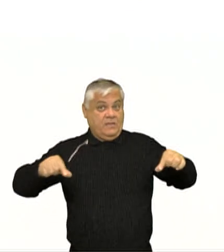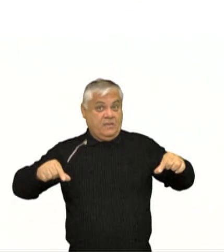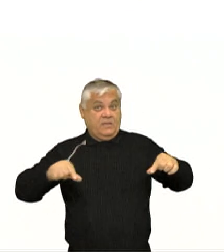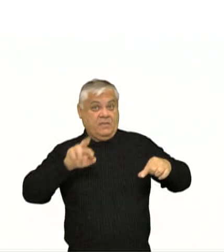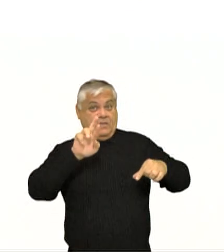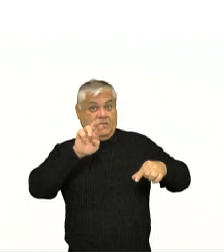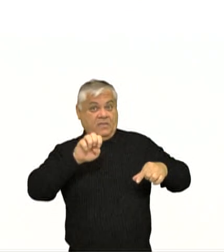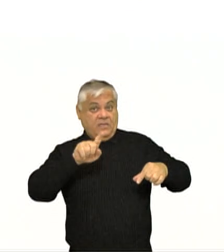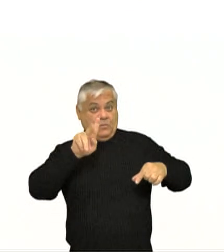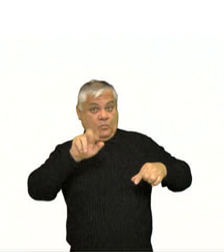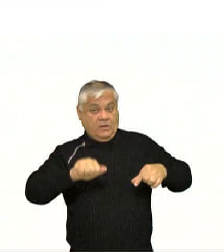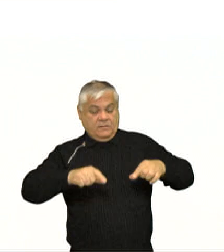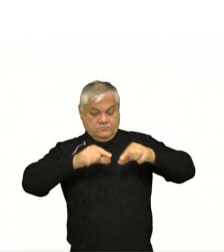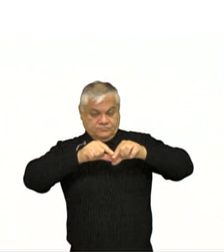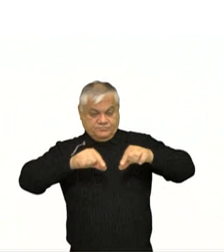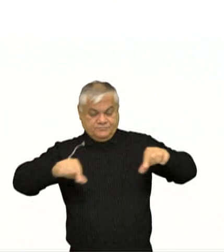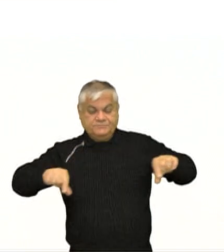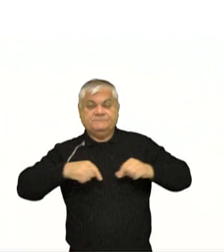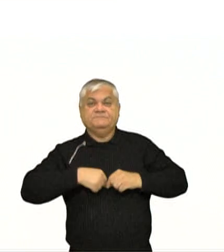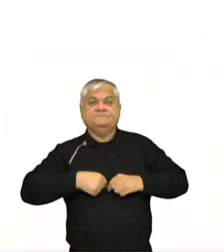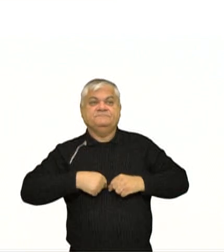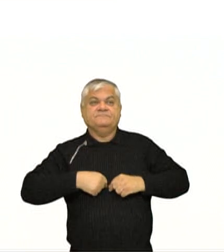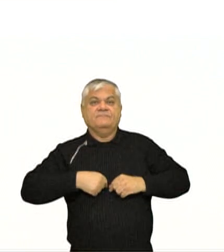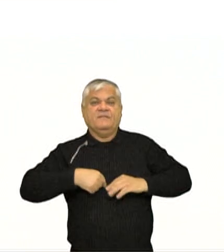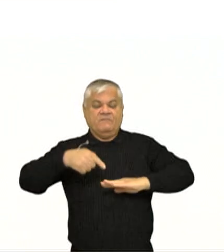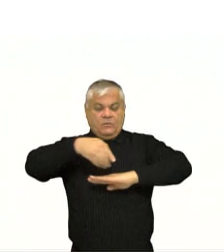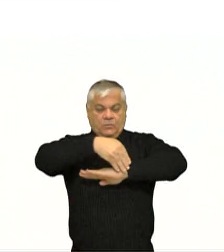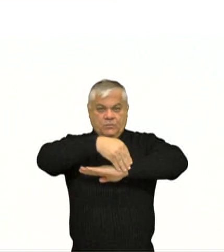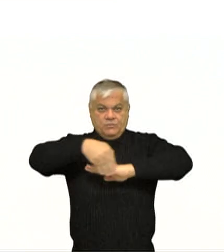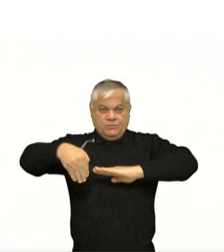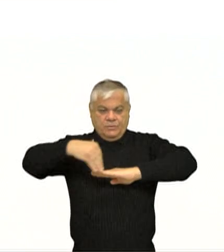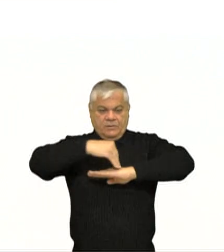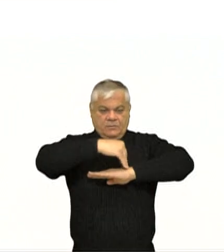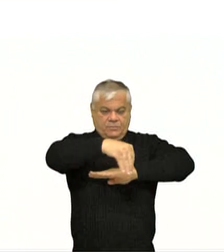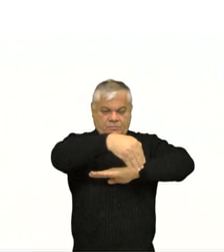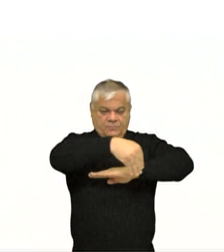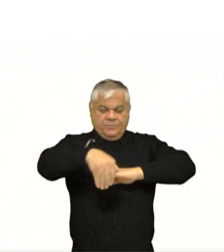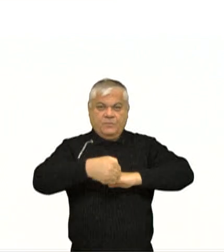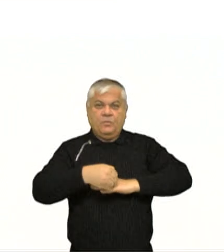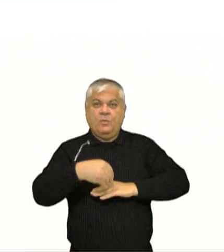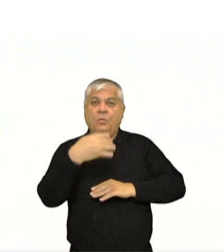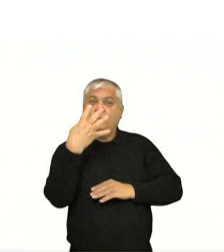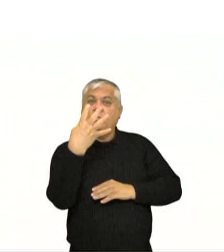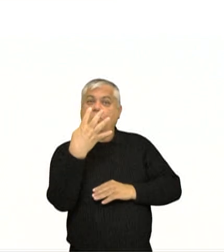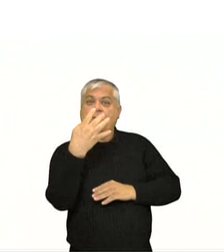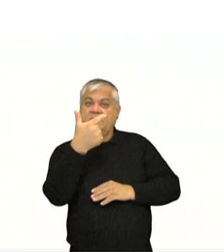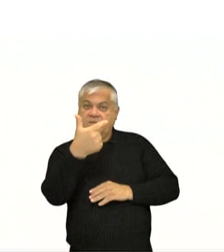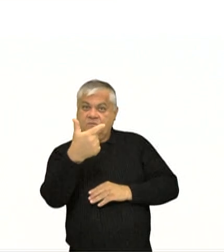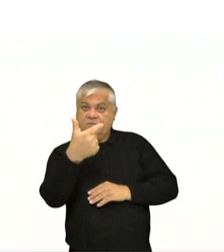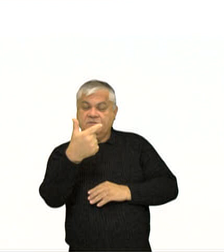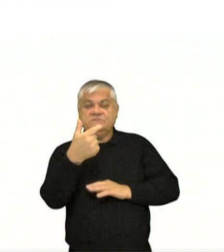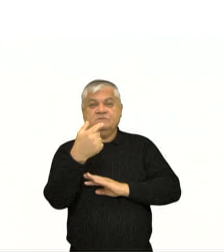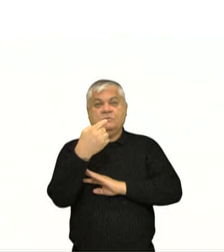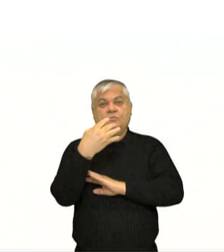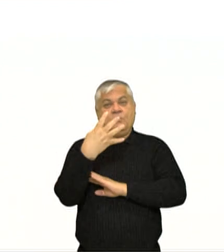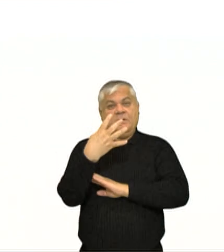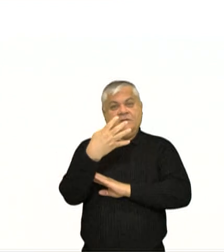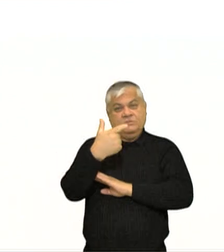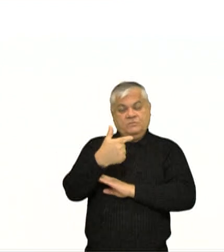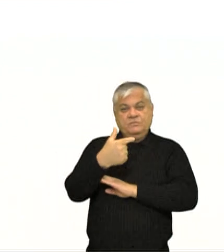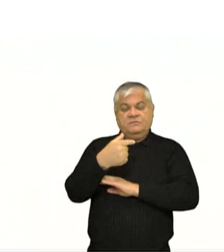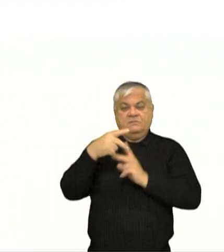vai recortar primeiro um pedaço de 42 por 42 centímetros. E vai fazer